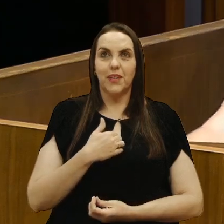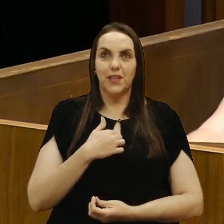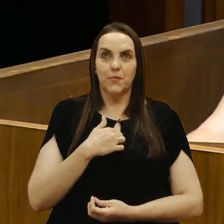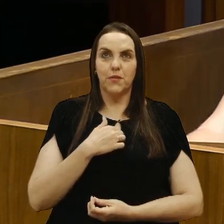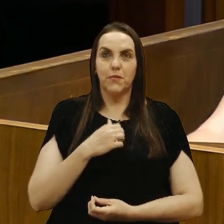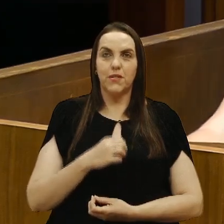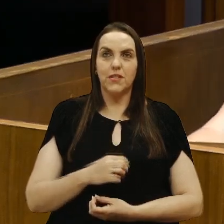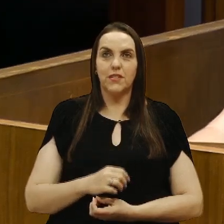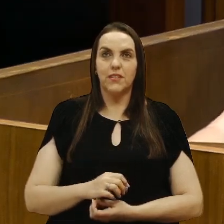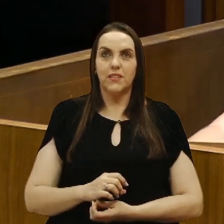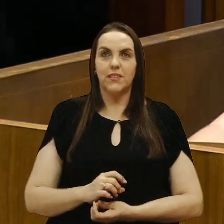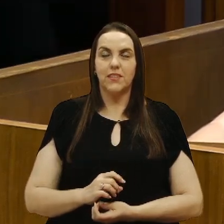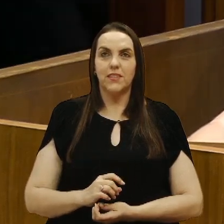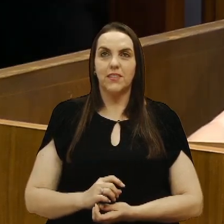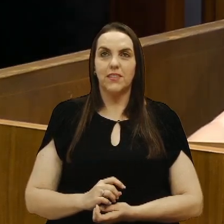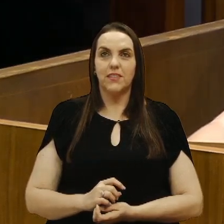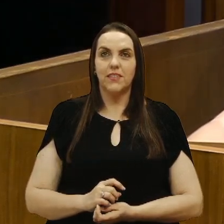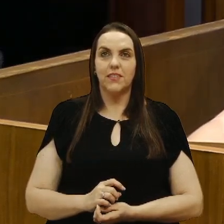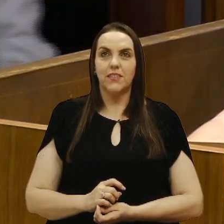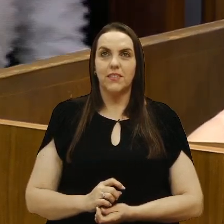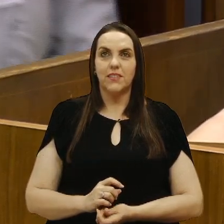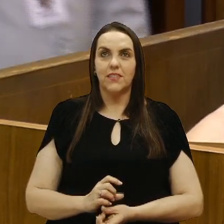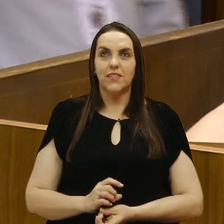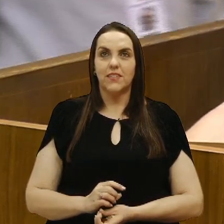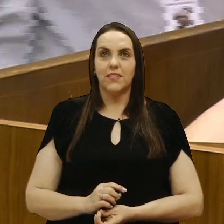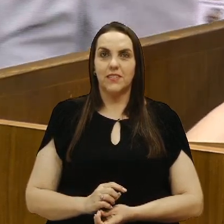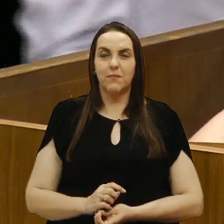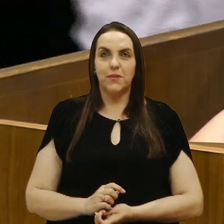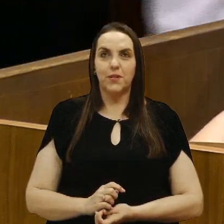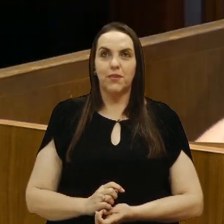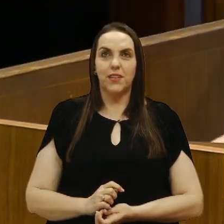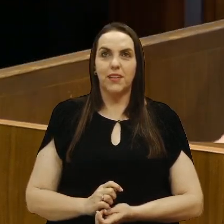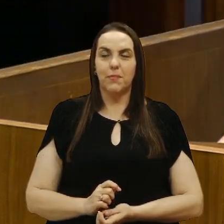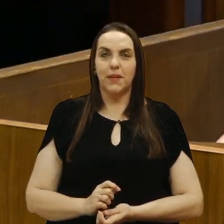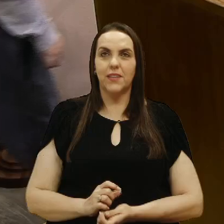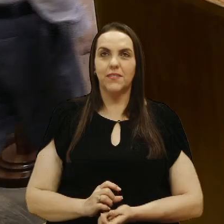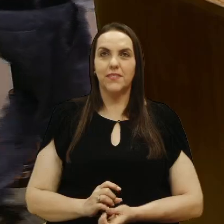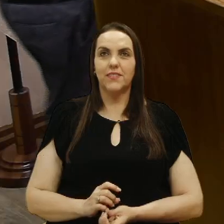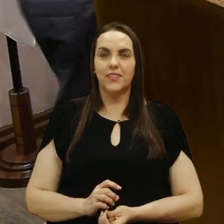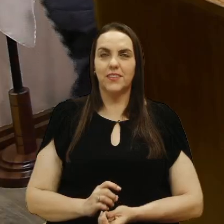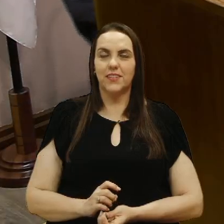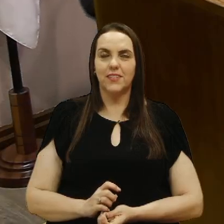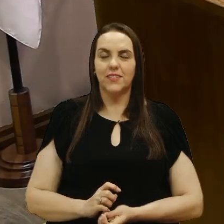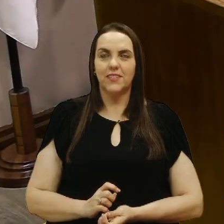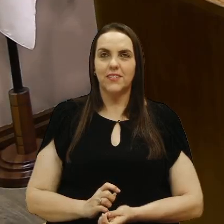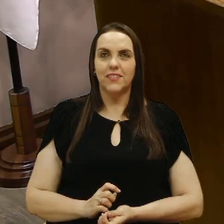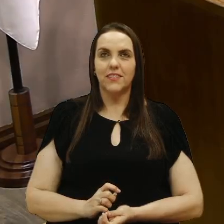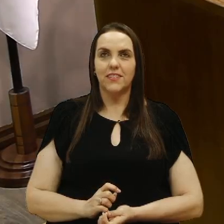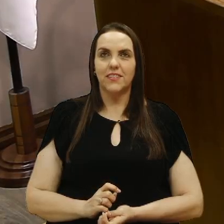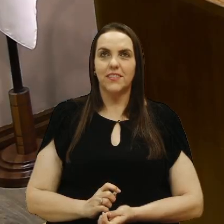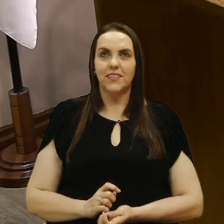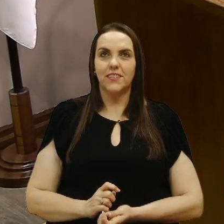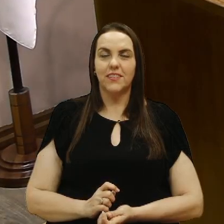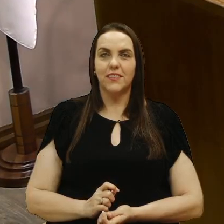Ah, tranquilo. Tem um problema com o tempo aqui, problemas técnicos.